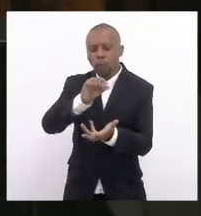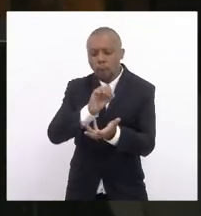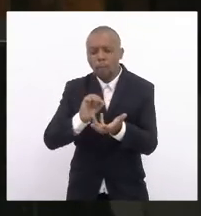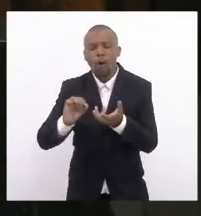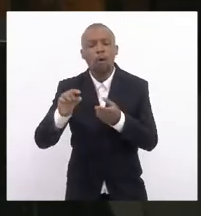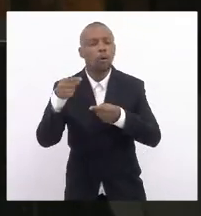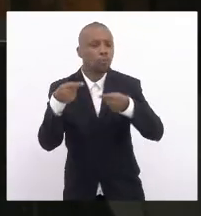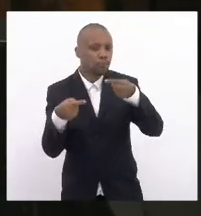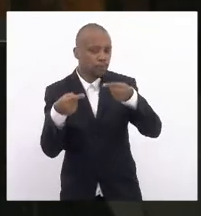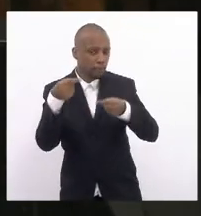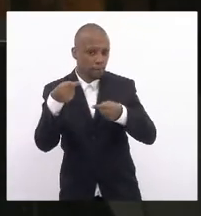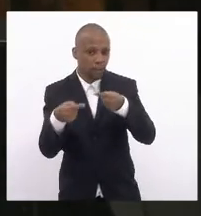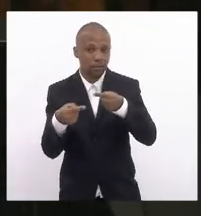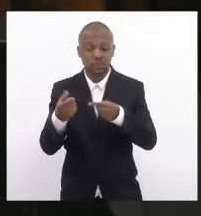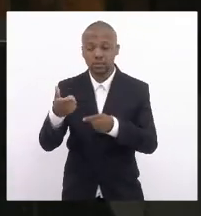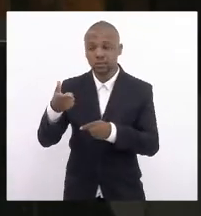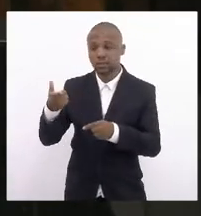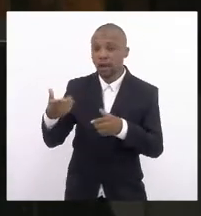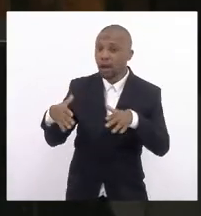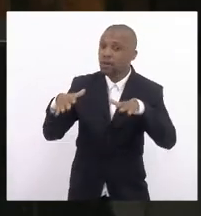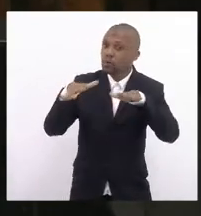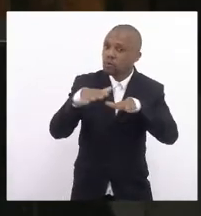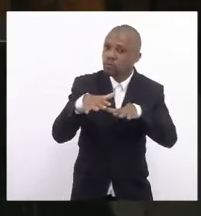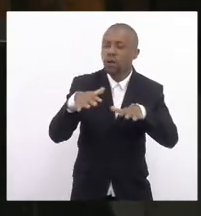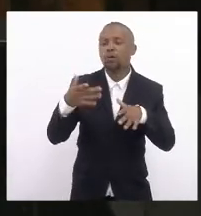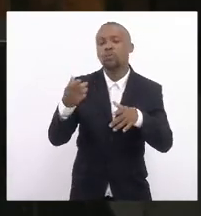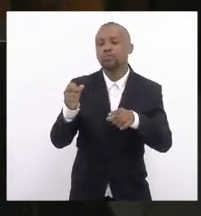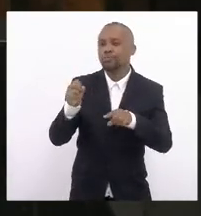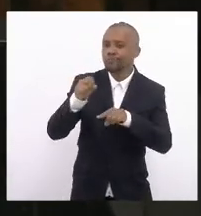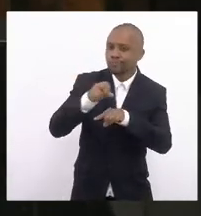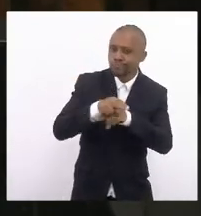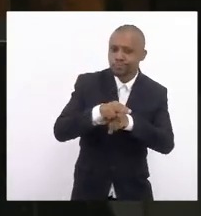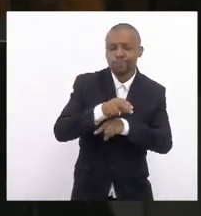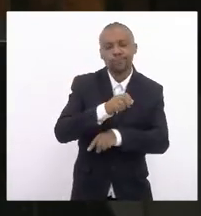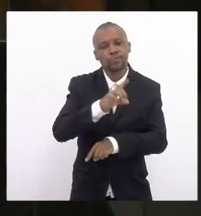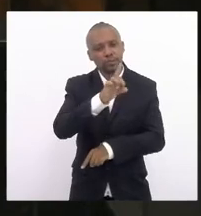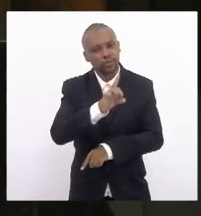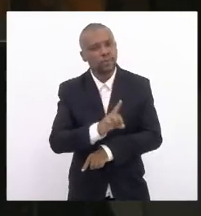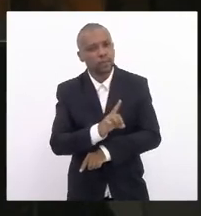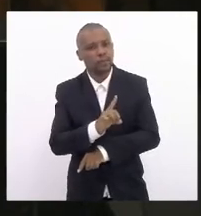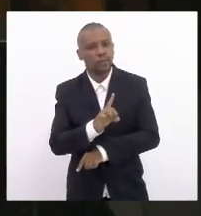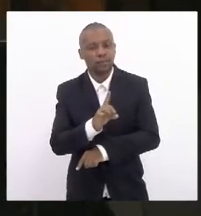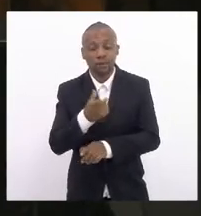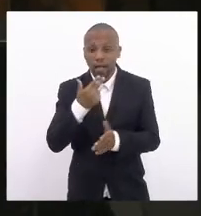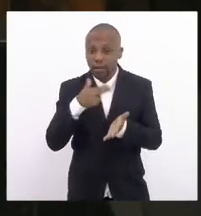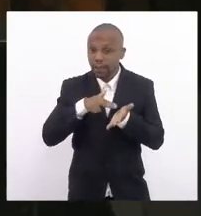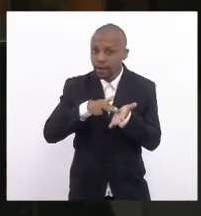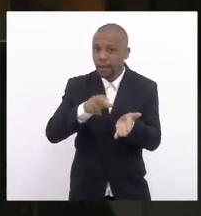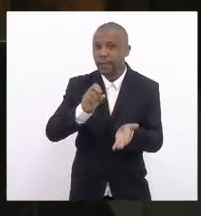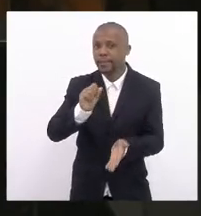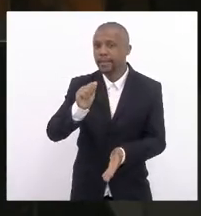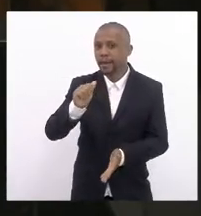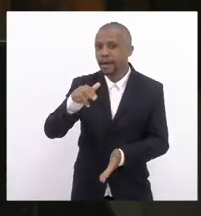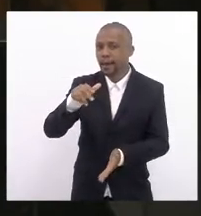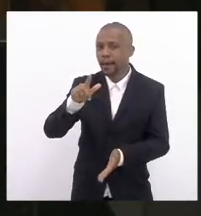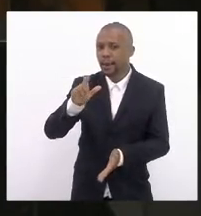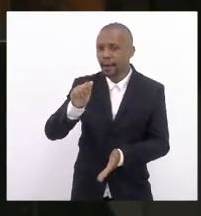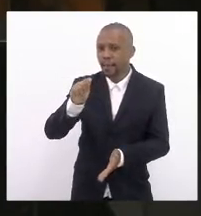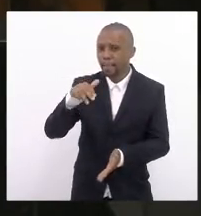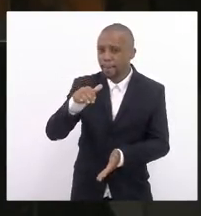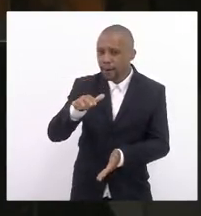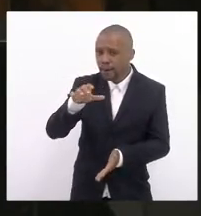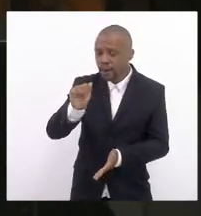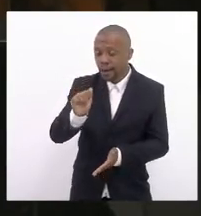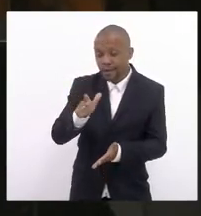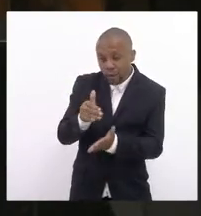deficiência no ambiente escolar, que é a Carta de Salamanca, de 94, que organiza, a partir daí, a formulação de